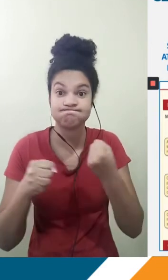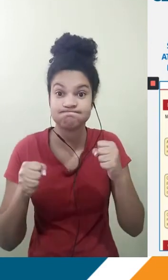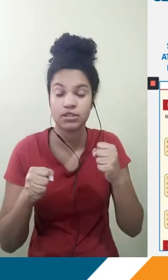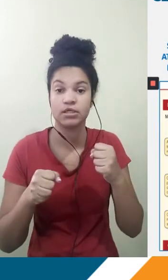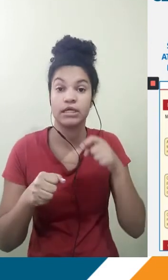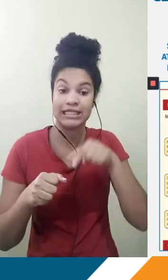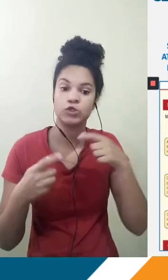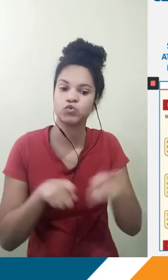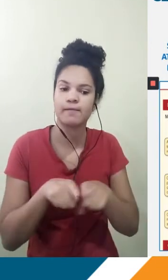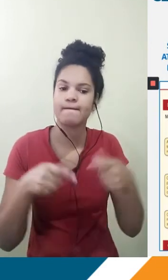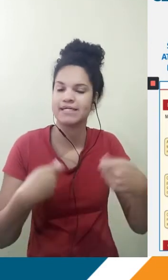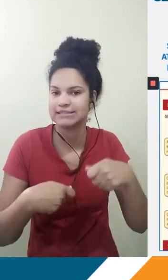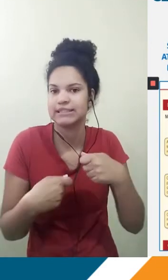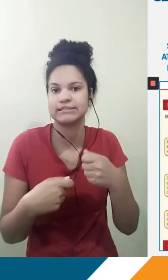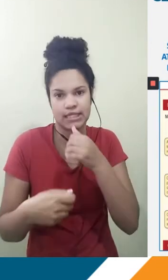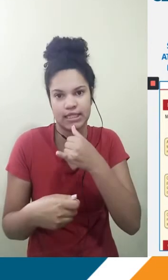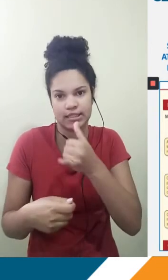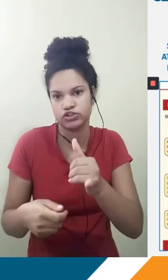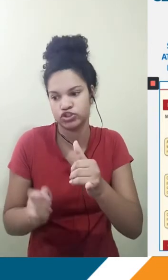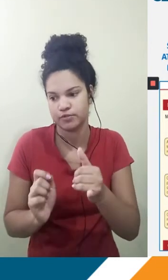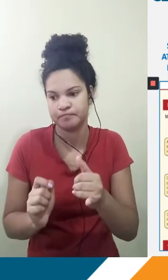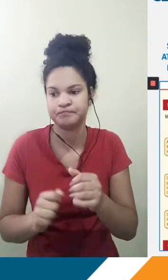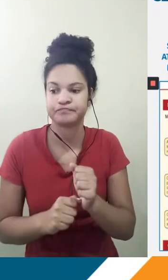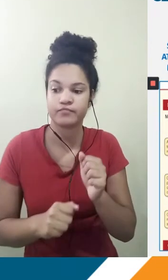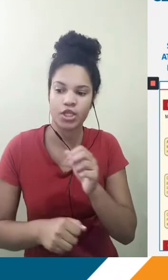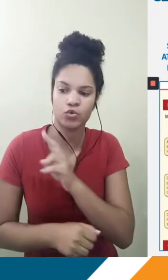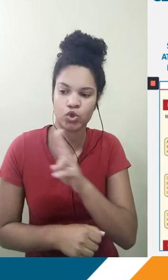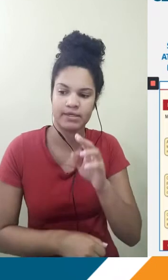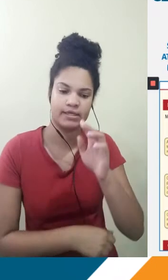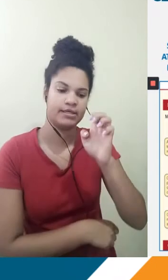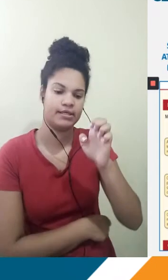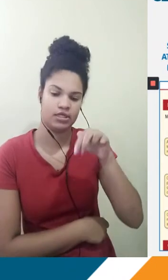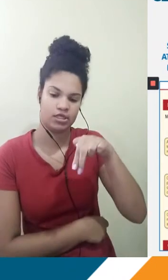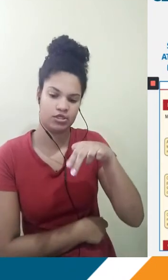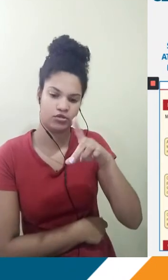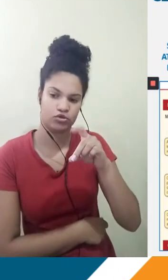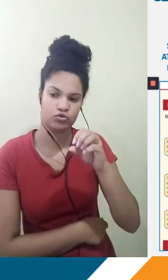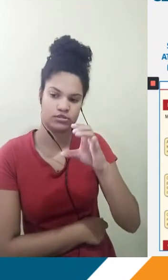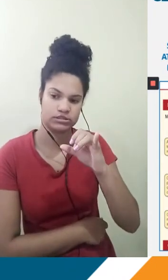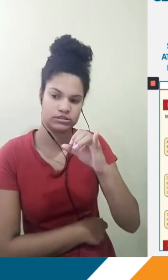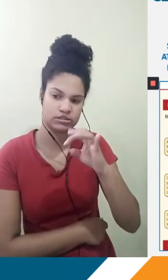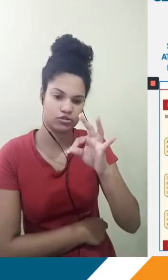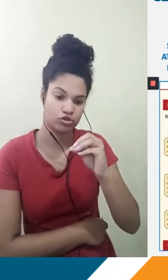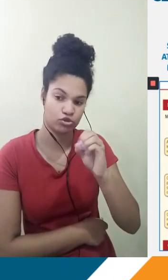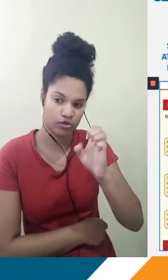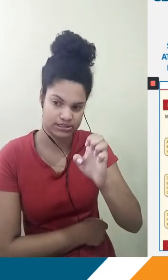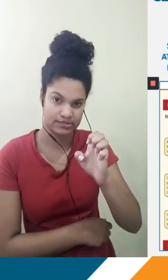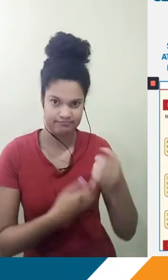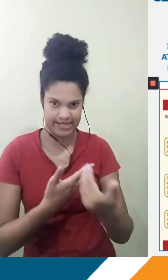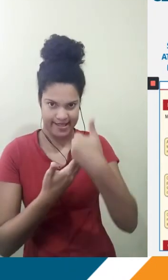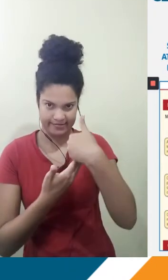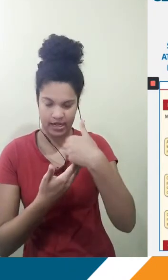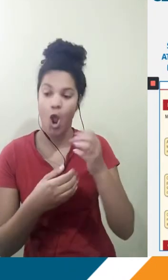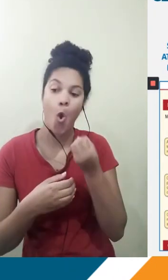de endocitose, endo é para dentro, ou de exocitose, para fora da célula. Vamos detalhar isso um pouquinho no